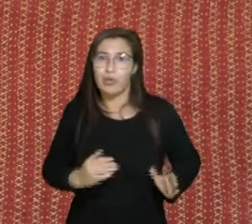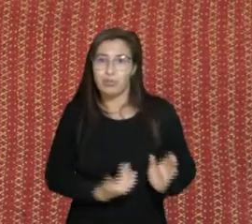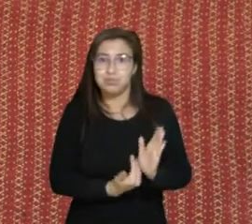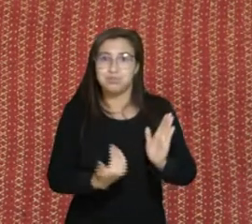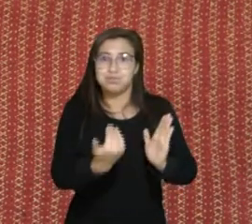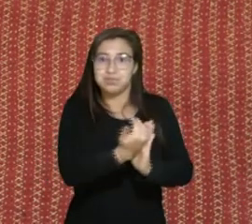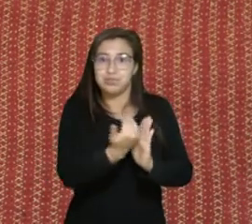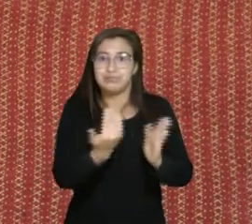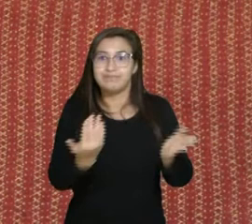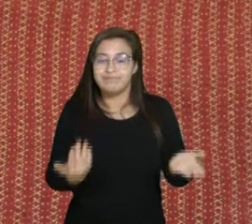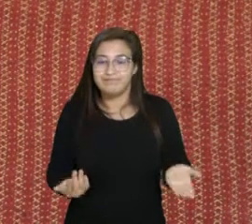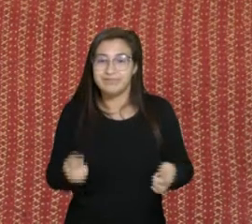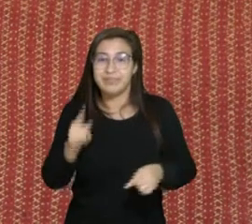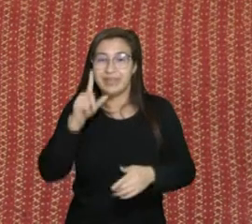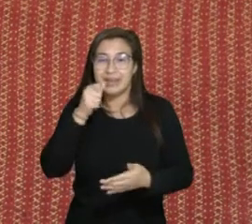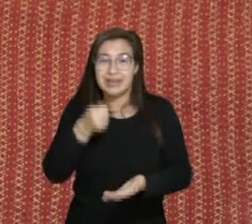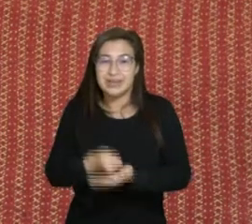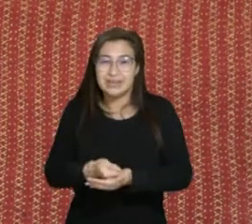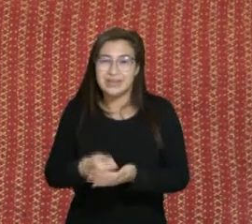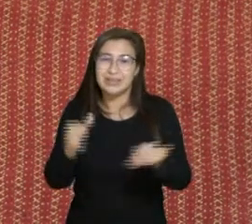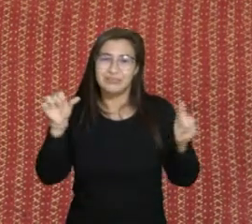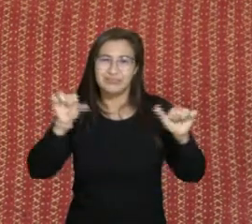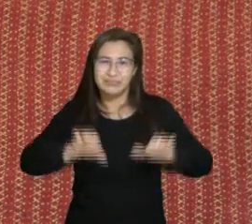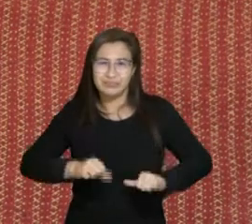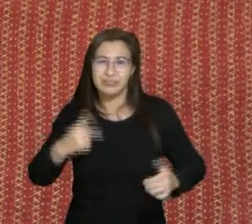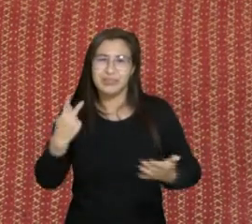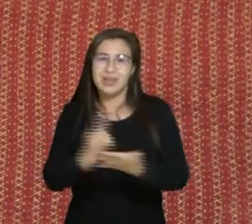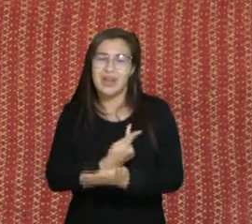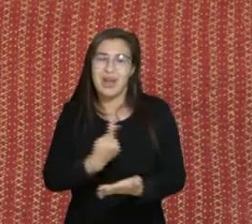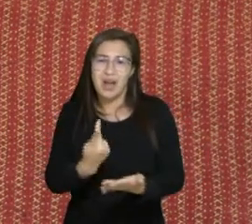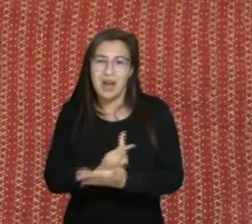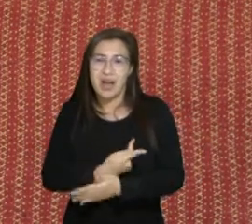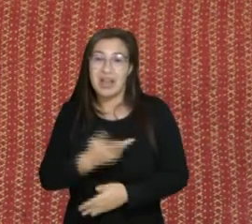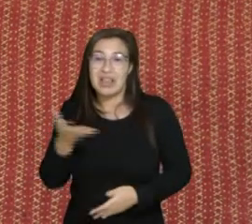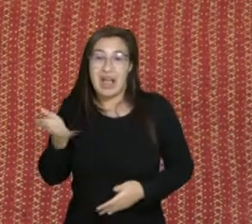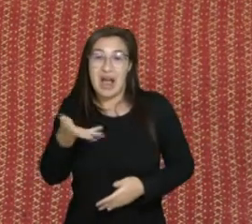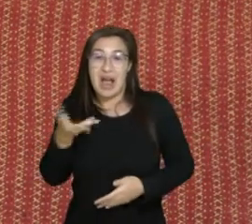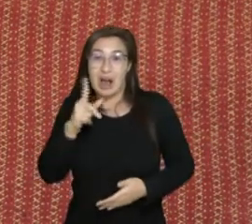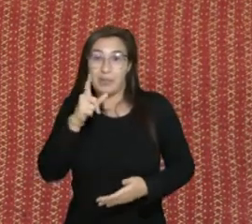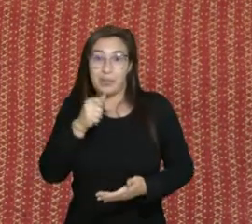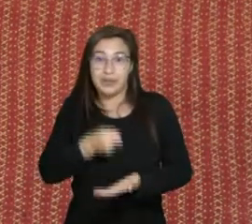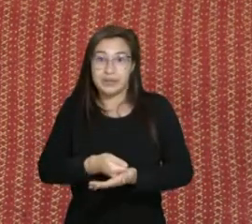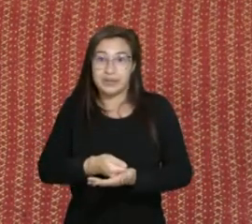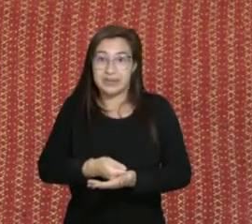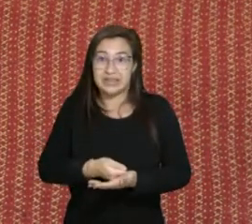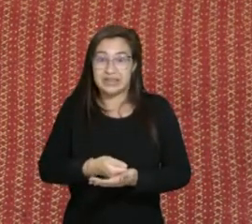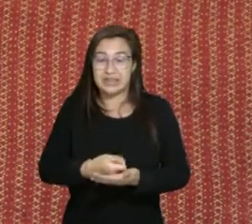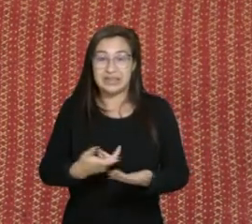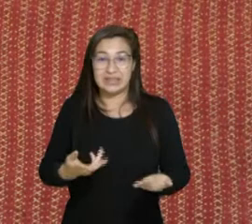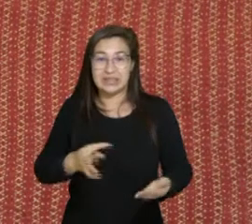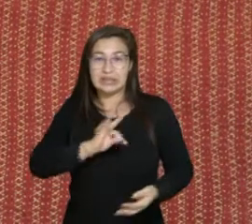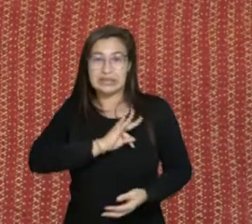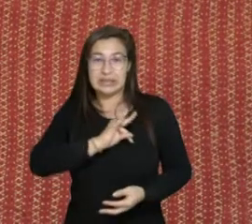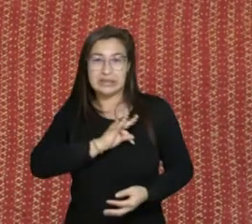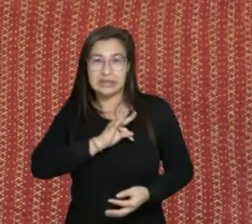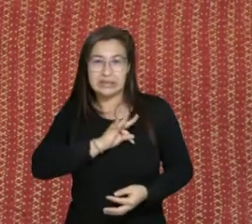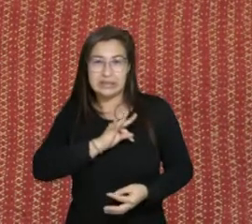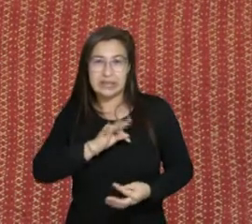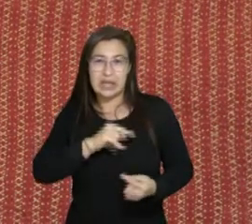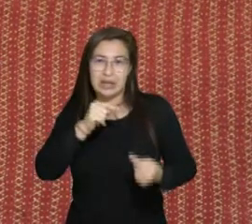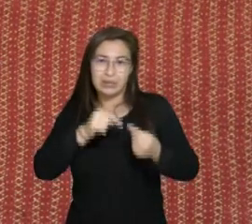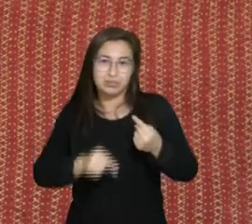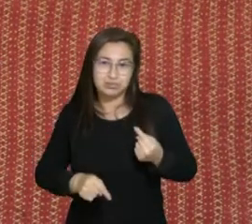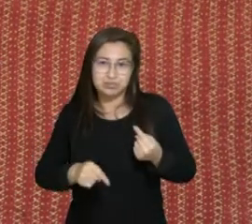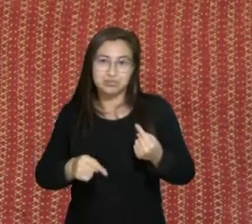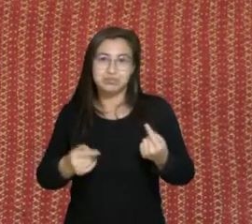governo o decisões realizadas de forma açodada e longe da técnica que deveria